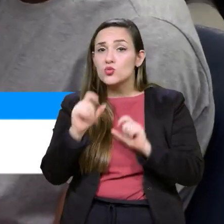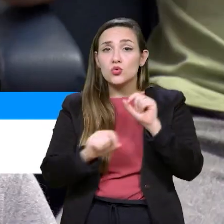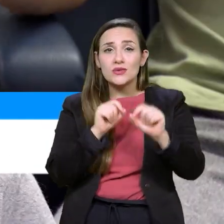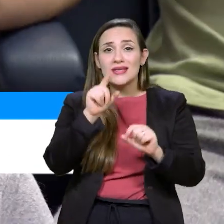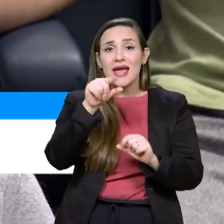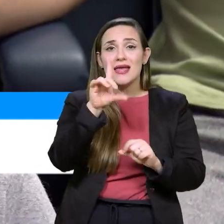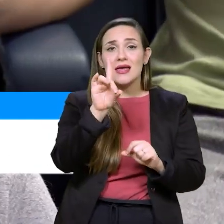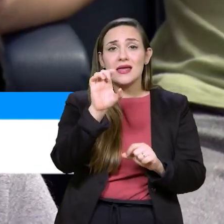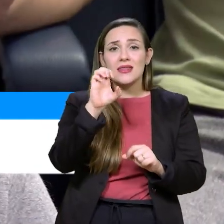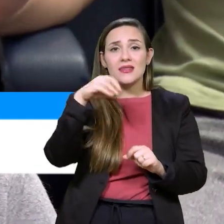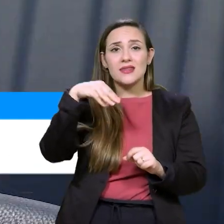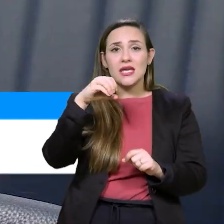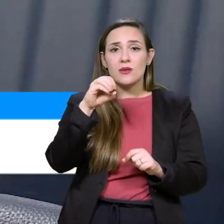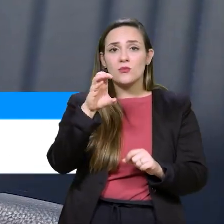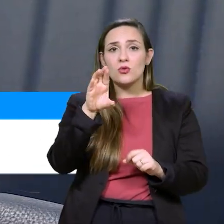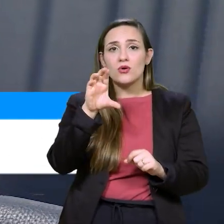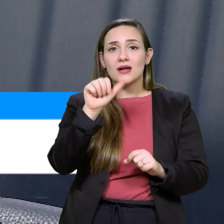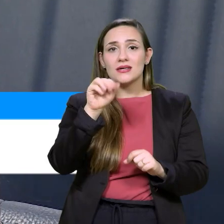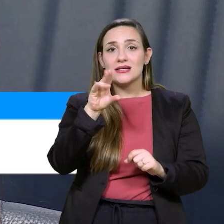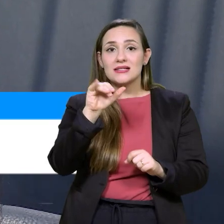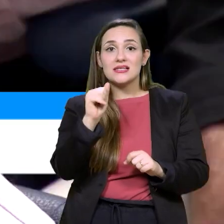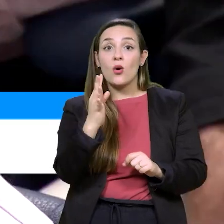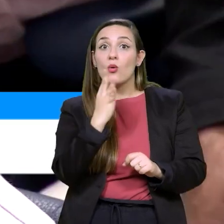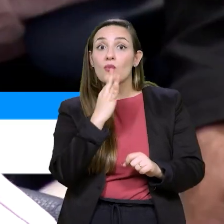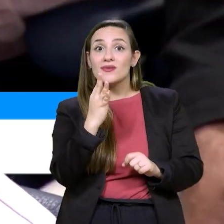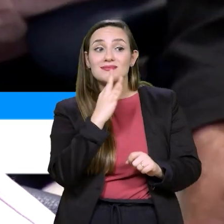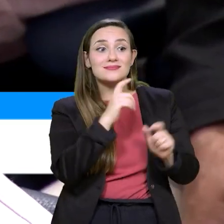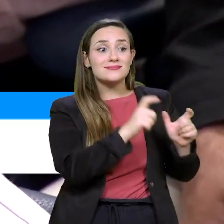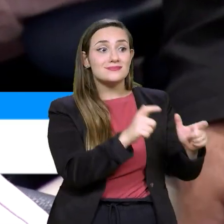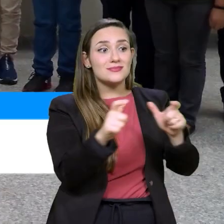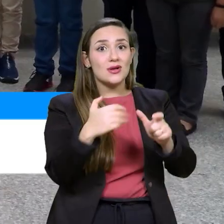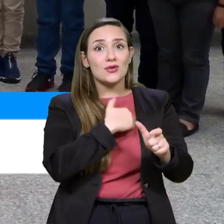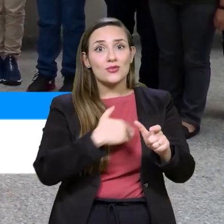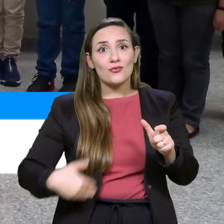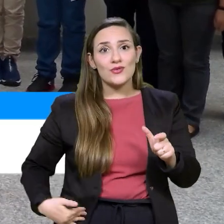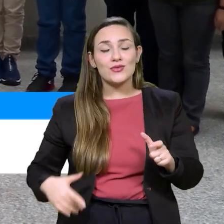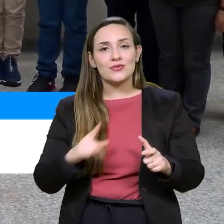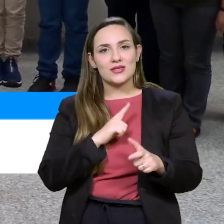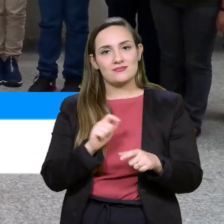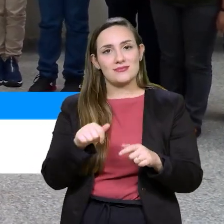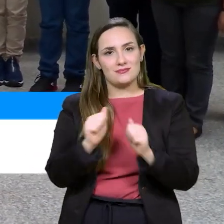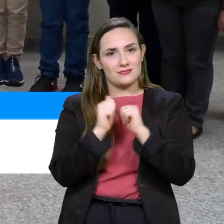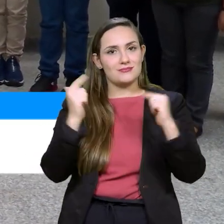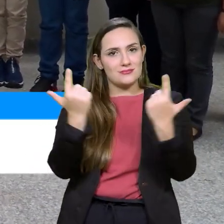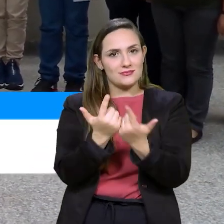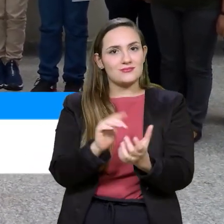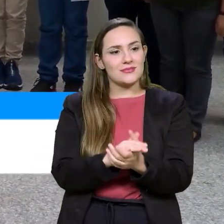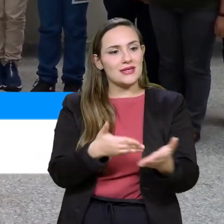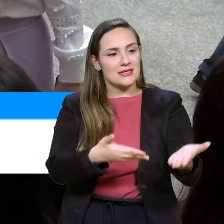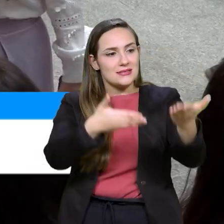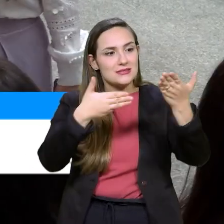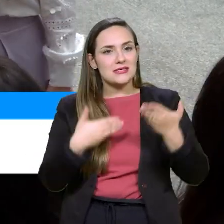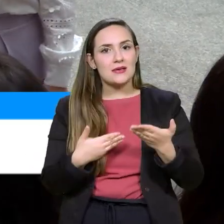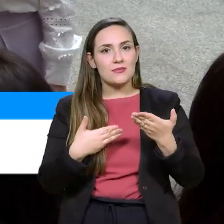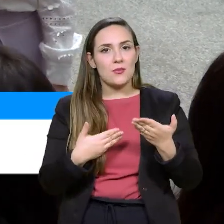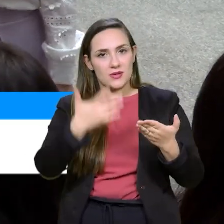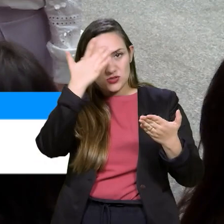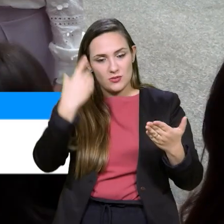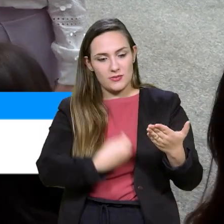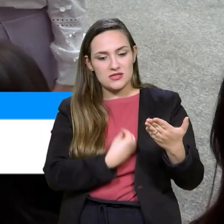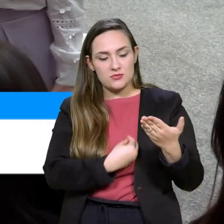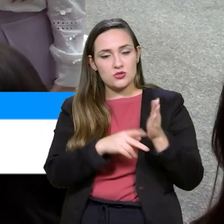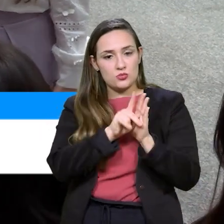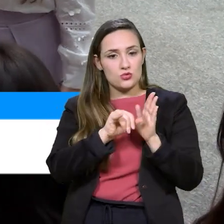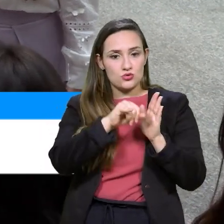democrático, conhecendo de perto o funcionamento dos órgãos governamentais, a Assembleia Legislativa de Mato Grosso do Sul recebeu a visita